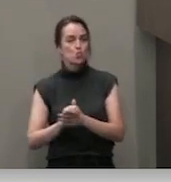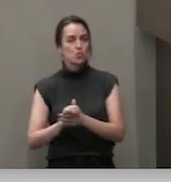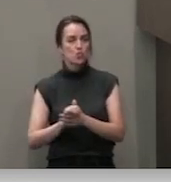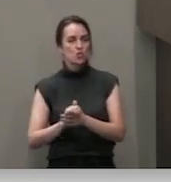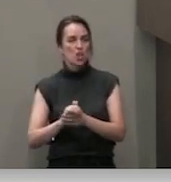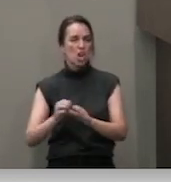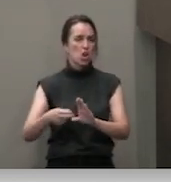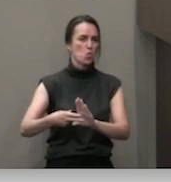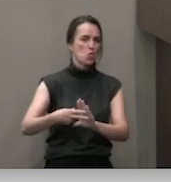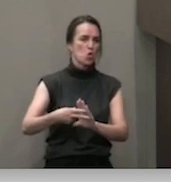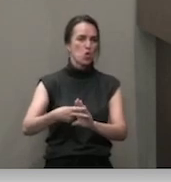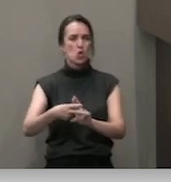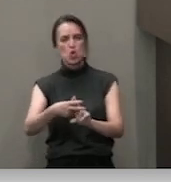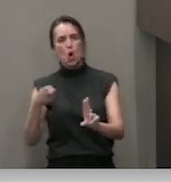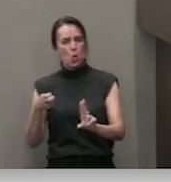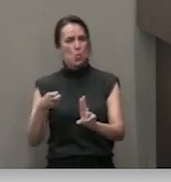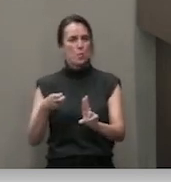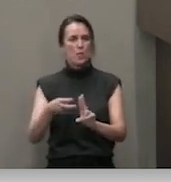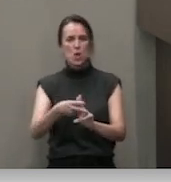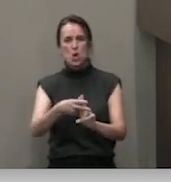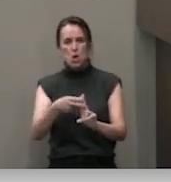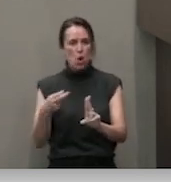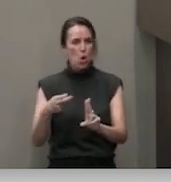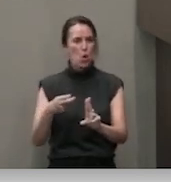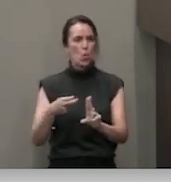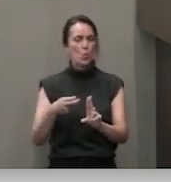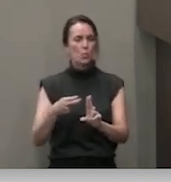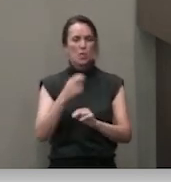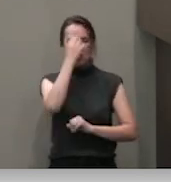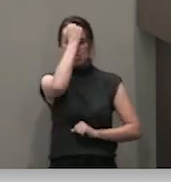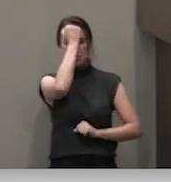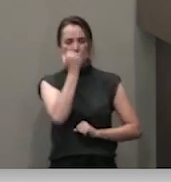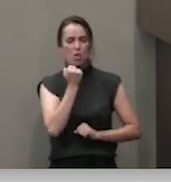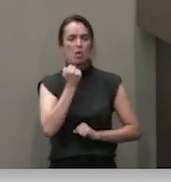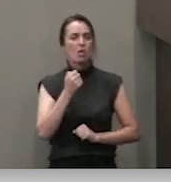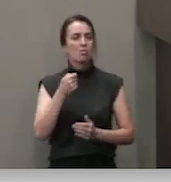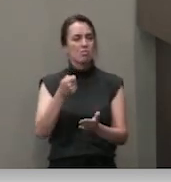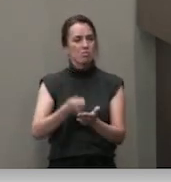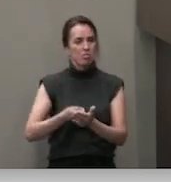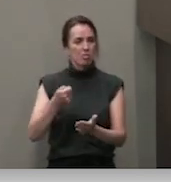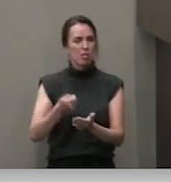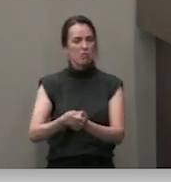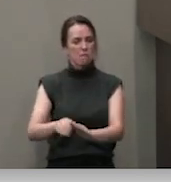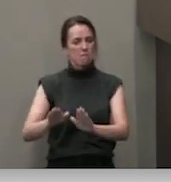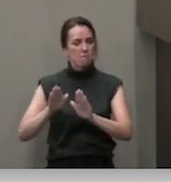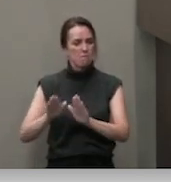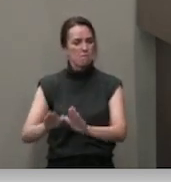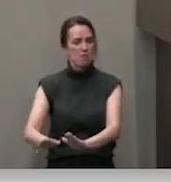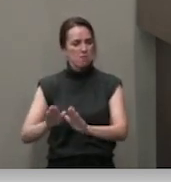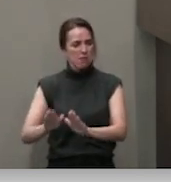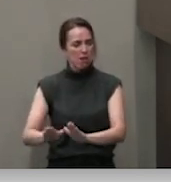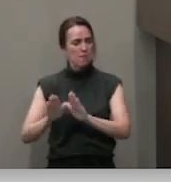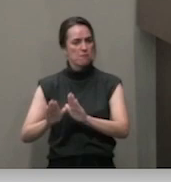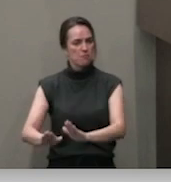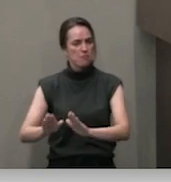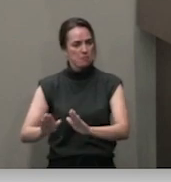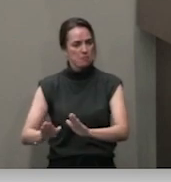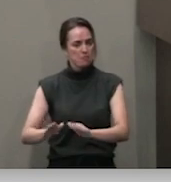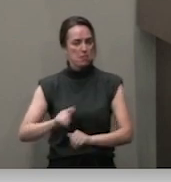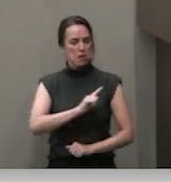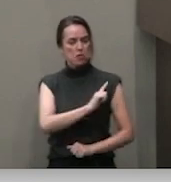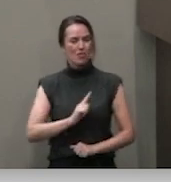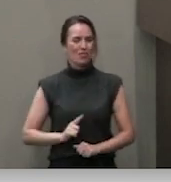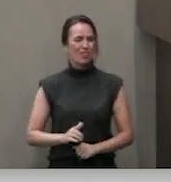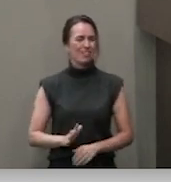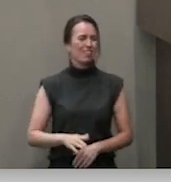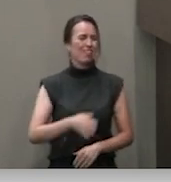terrorista o golpe e tentaram executar e tentaram se manter no poder chega a dar nojo chega a dar